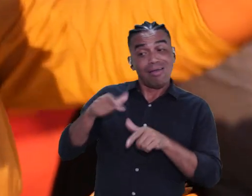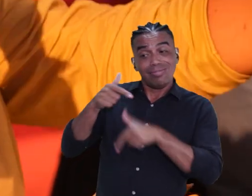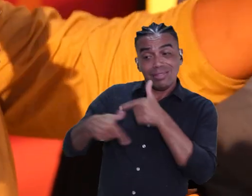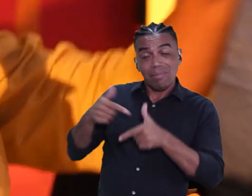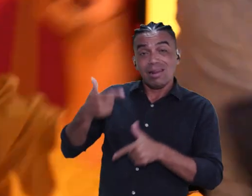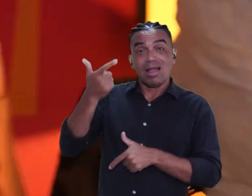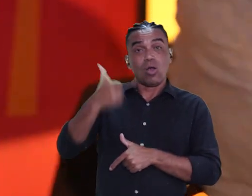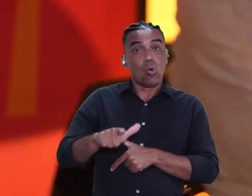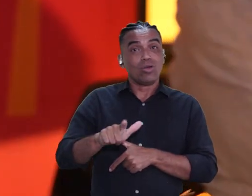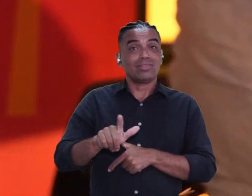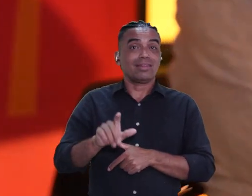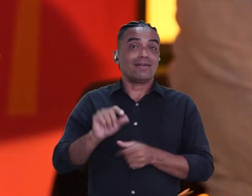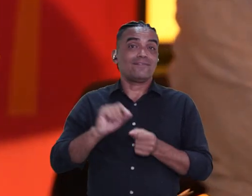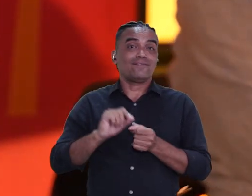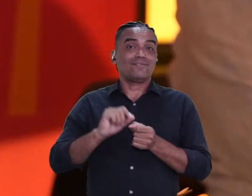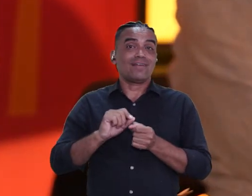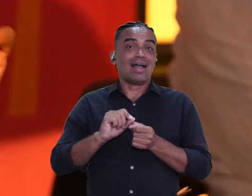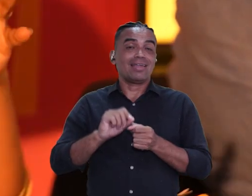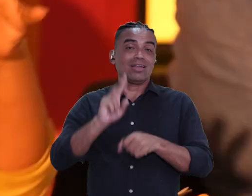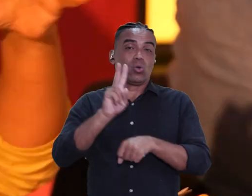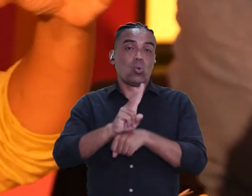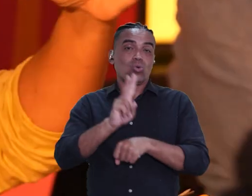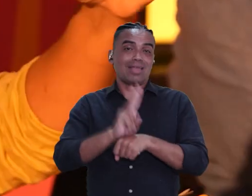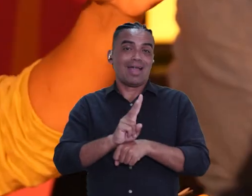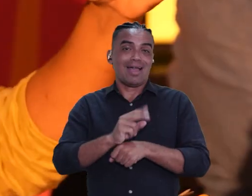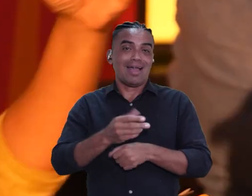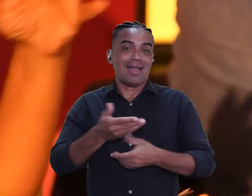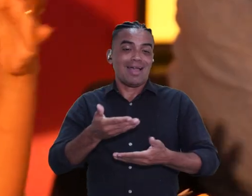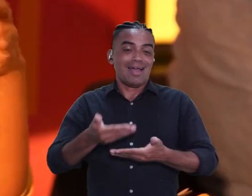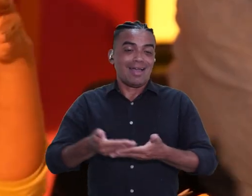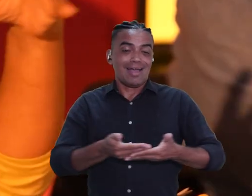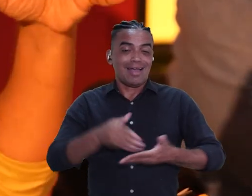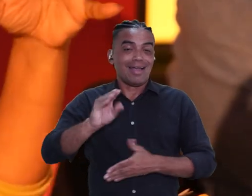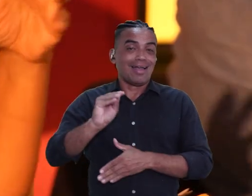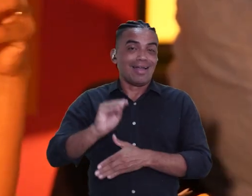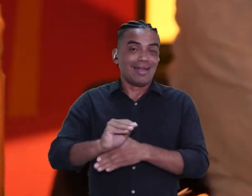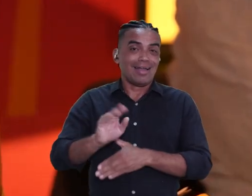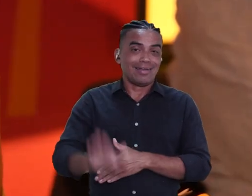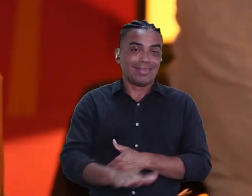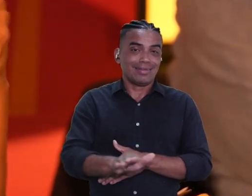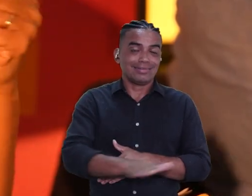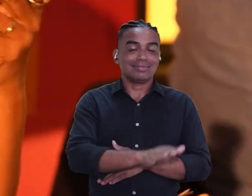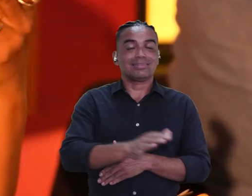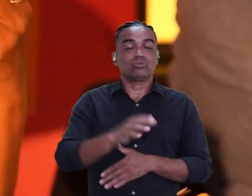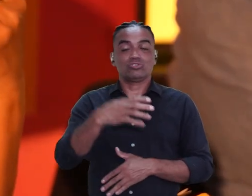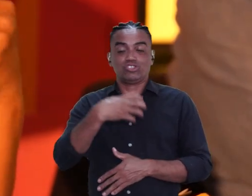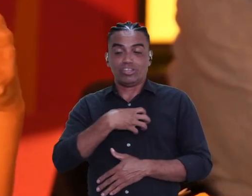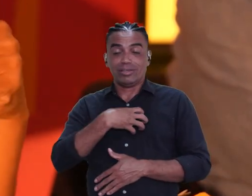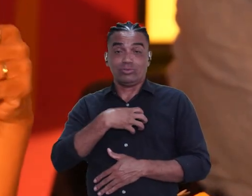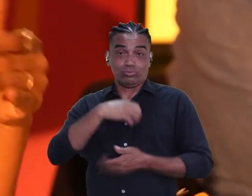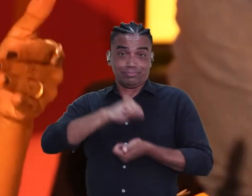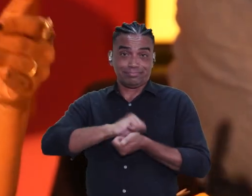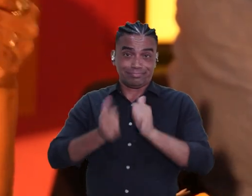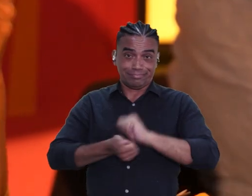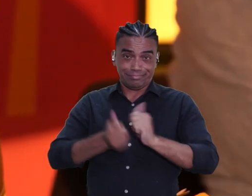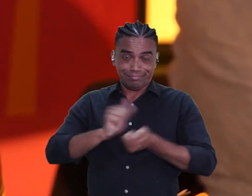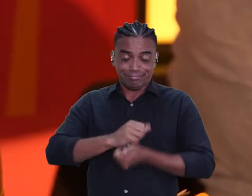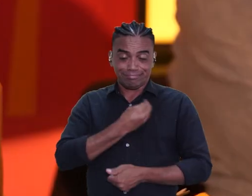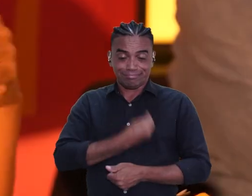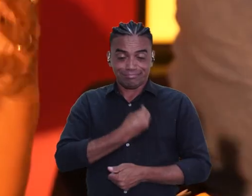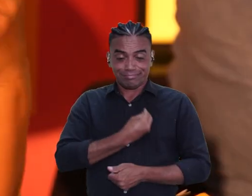e da outra que fica com a criança. Arranjos de modos de vida que são muito